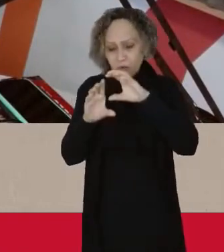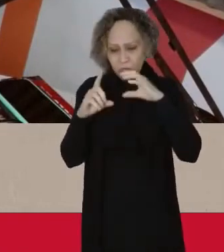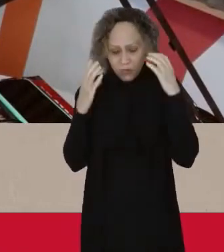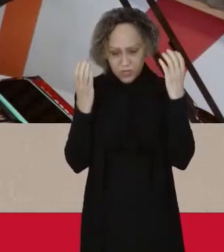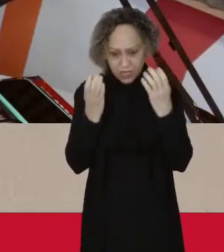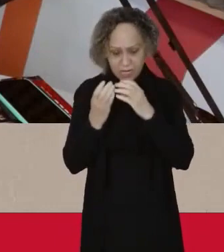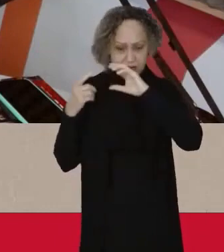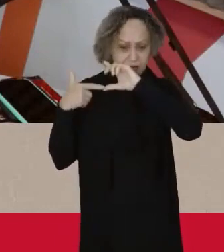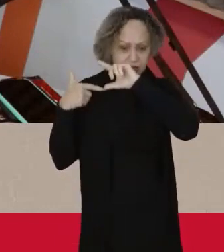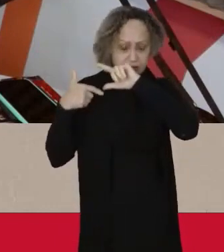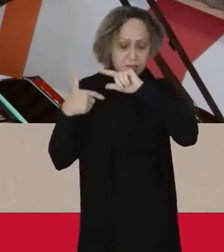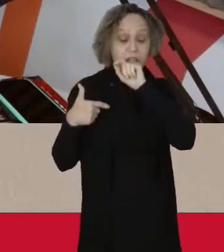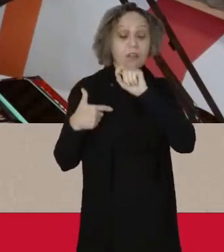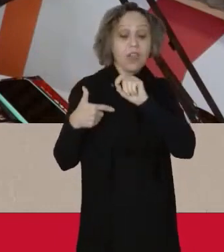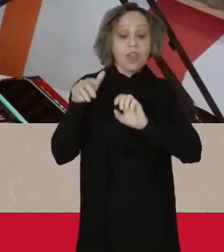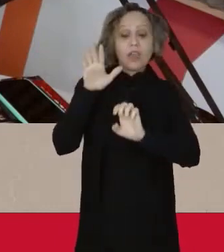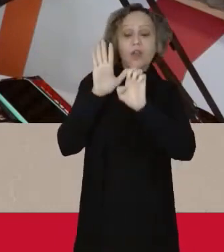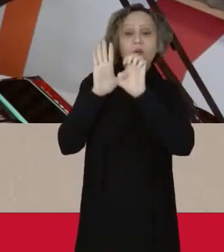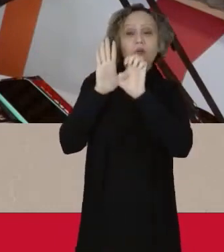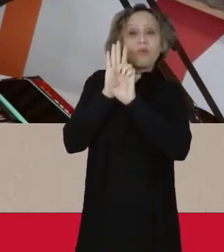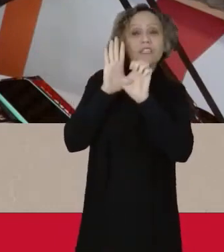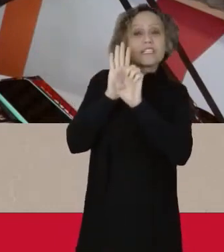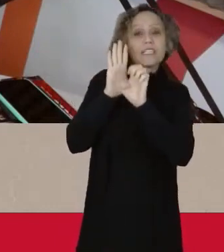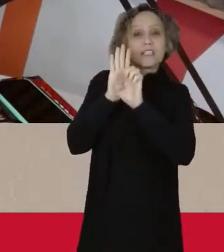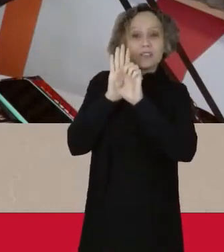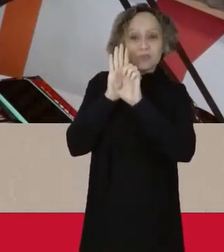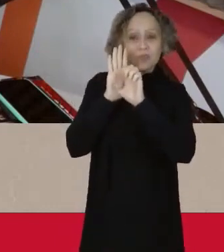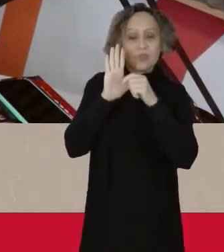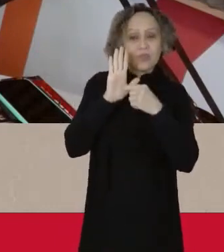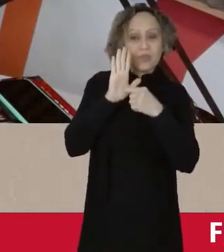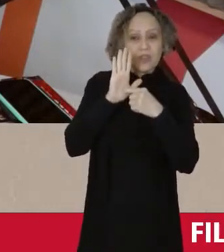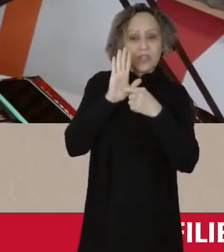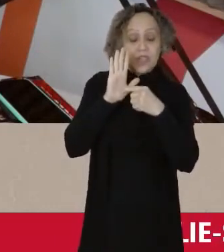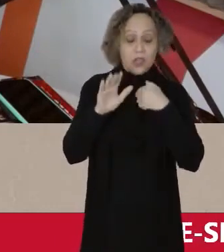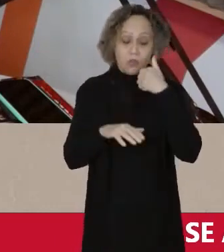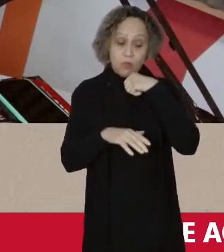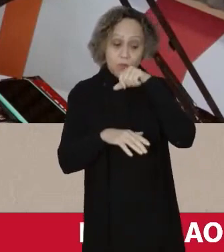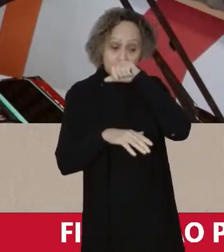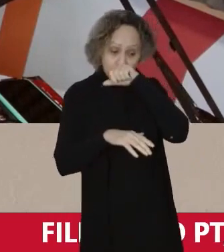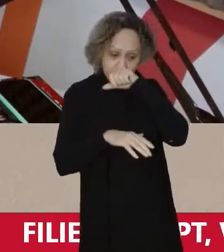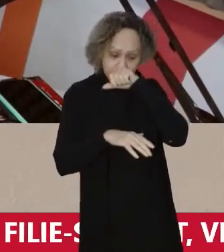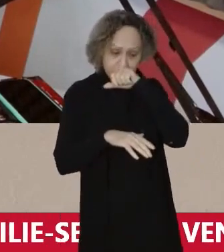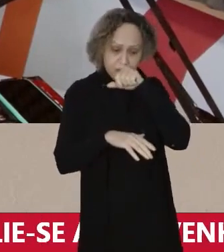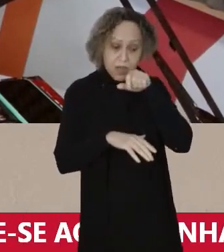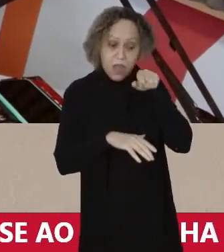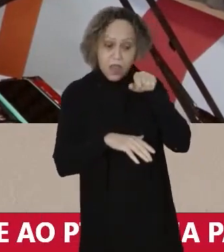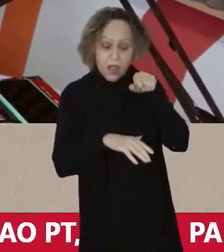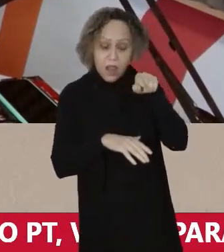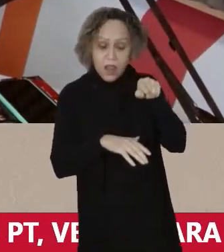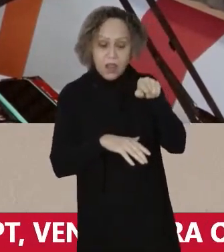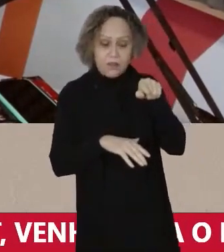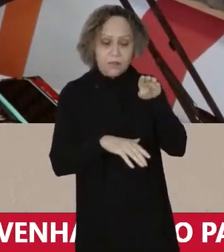foi aquele estatuto que foi através de lágrimas. Eu, mãe Beata de Iemanjá, hoje não está entre nós, aí